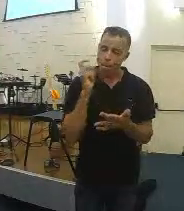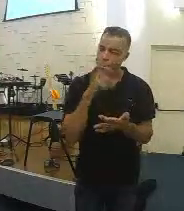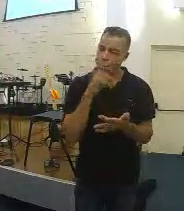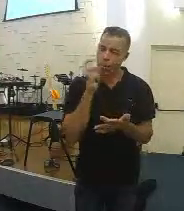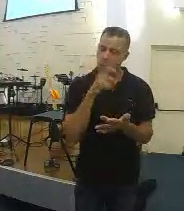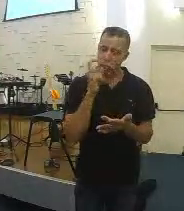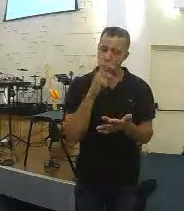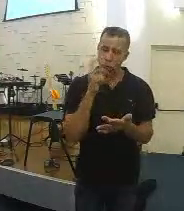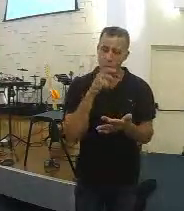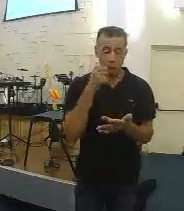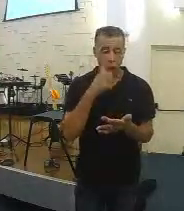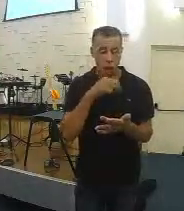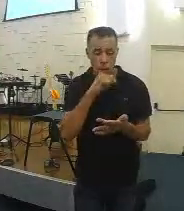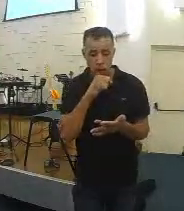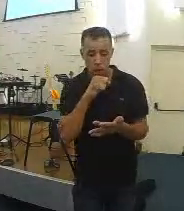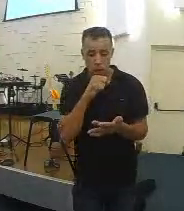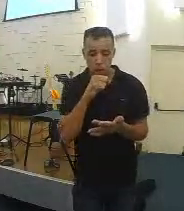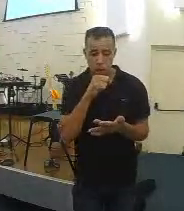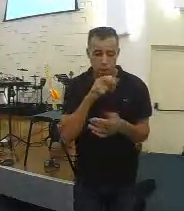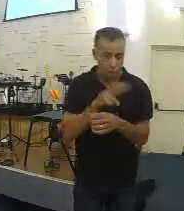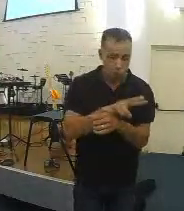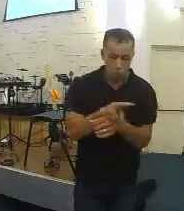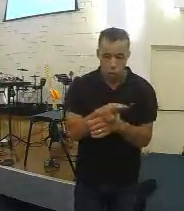procurou aqueles valores, não encontrou.